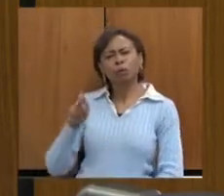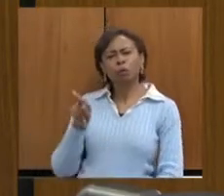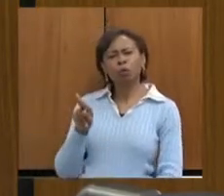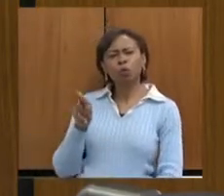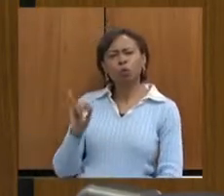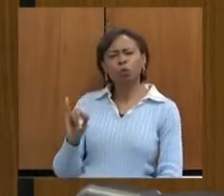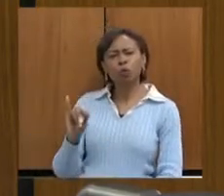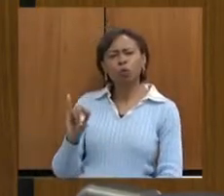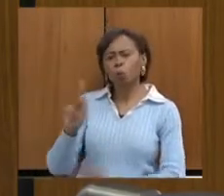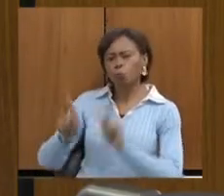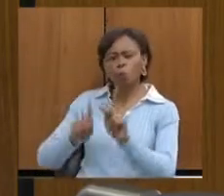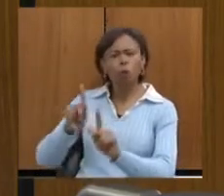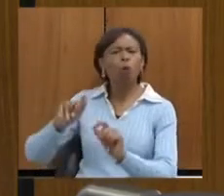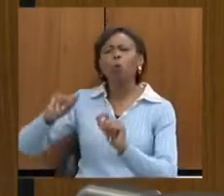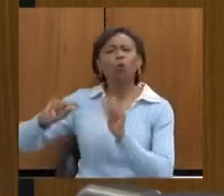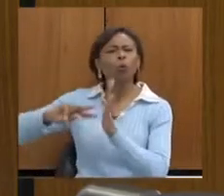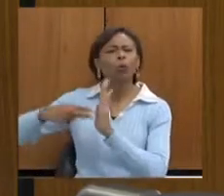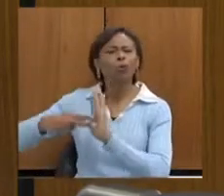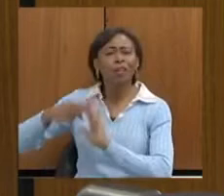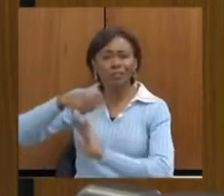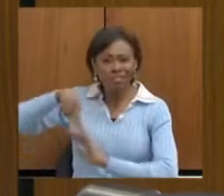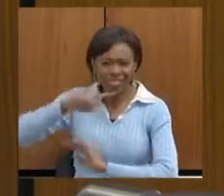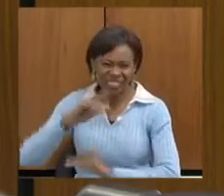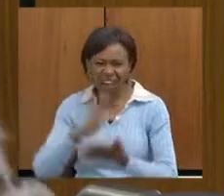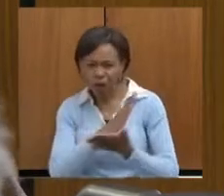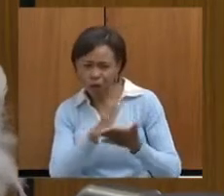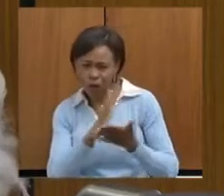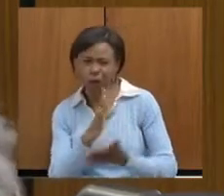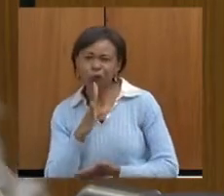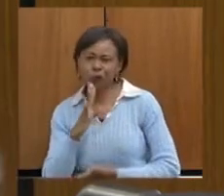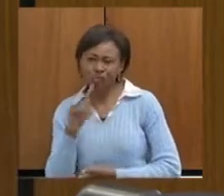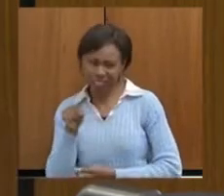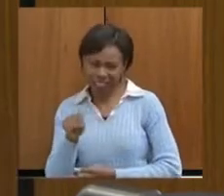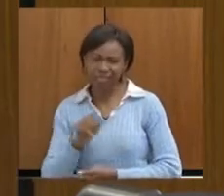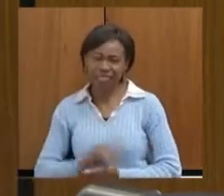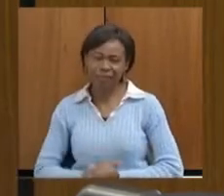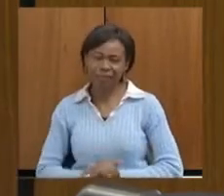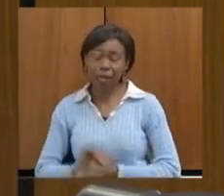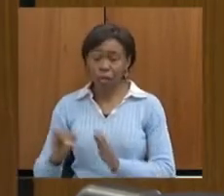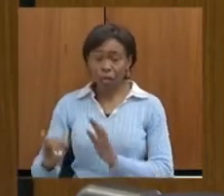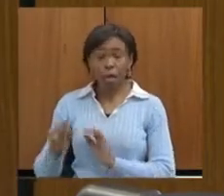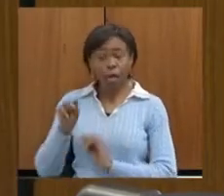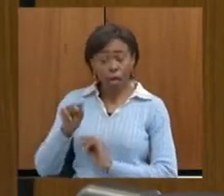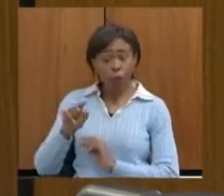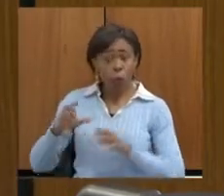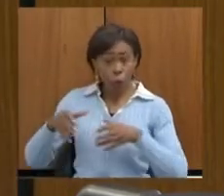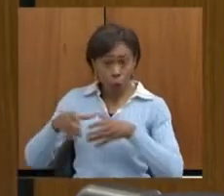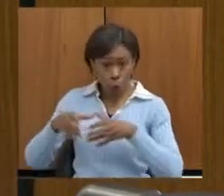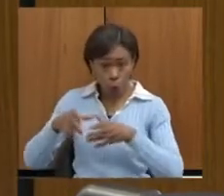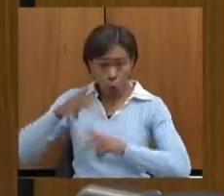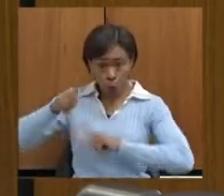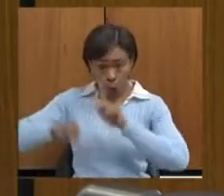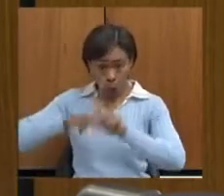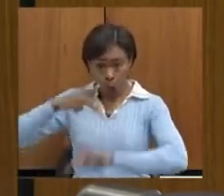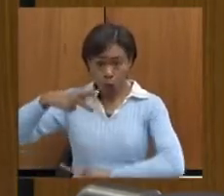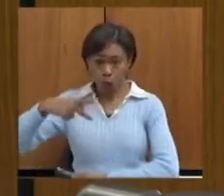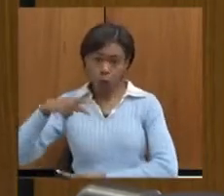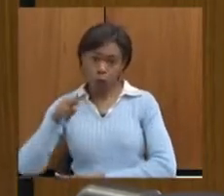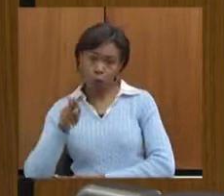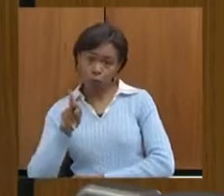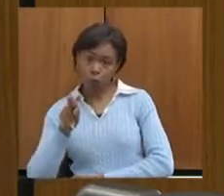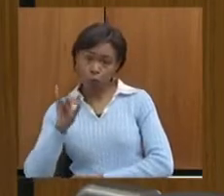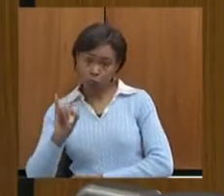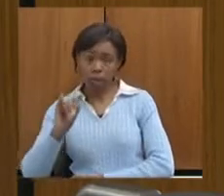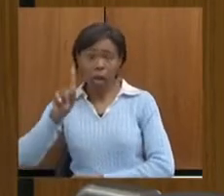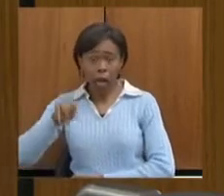Eu acho que um pouco de você já conhece né A identidade do povo por e ou for Pure é uma etnia indígena